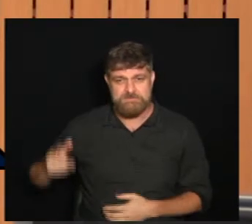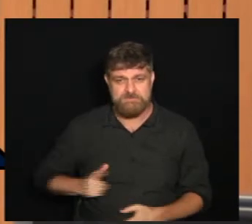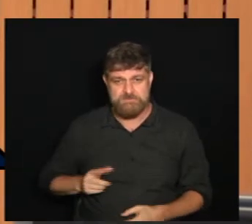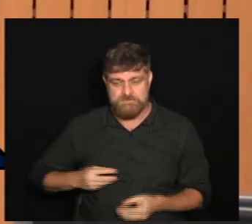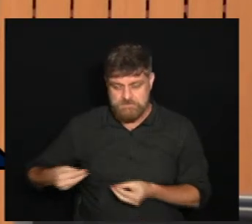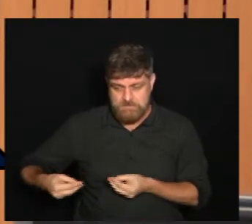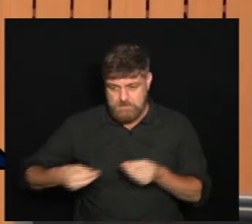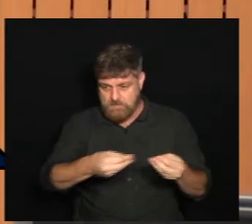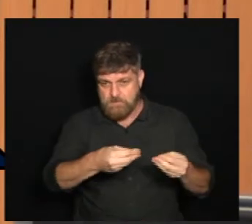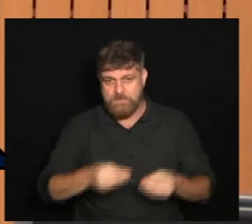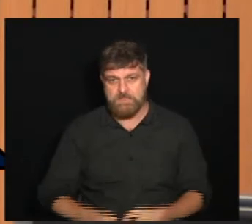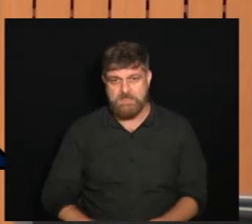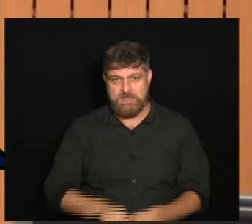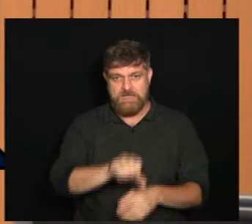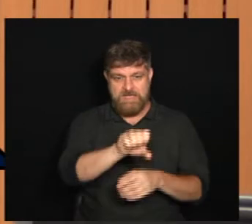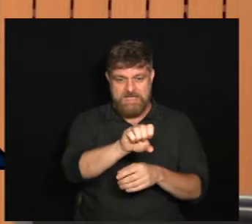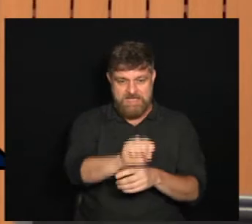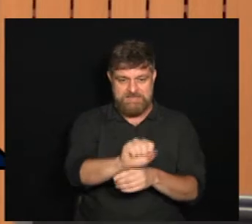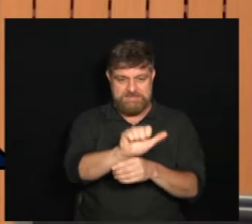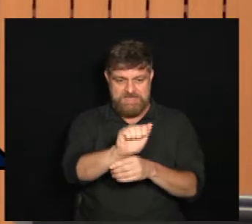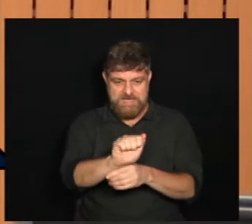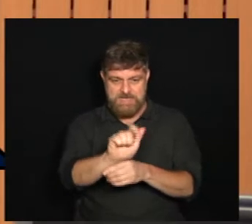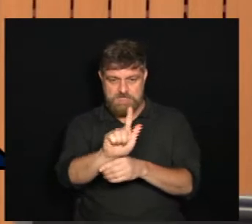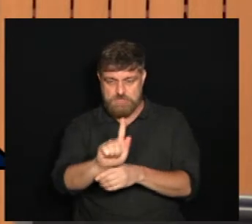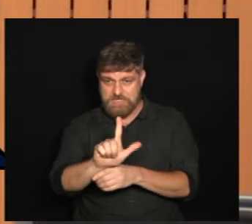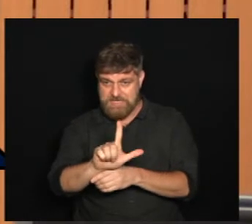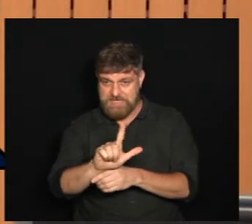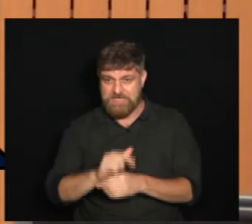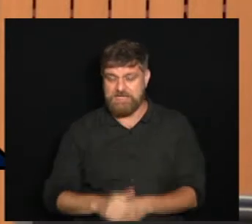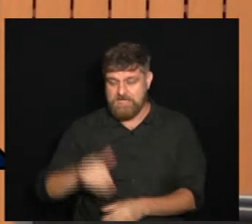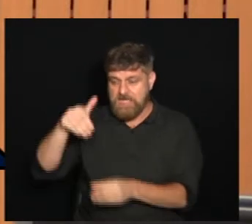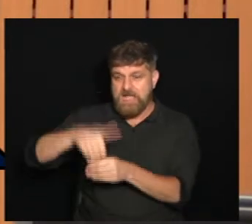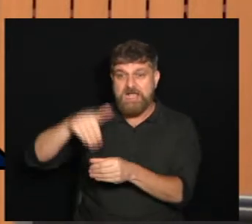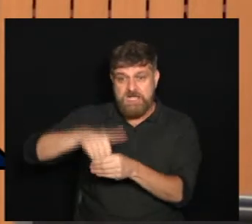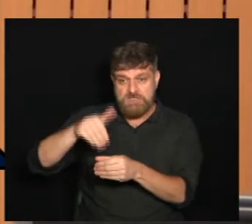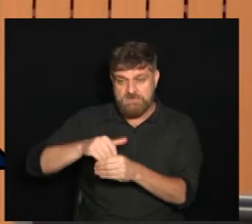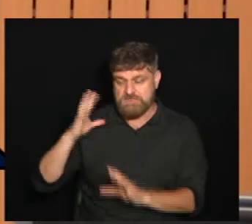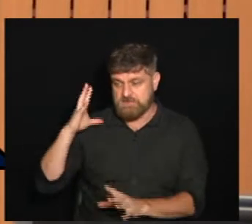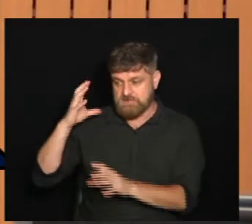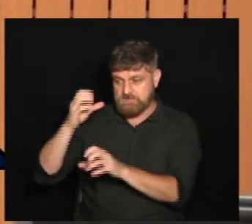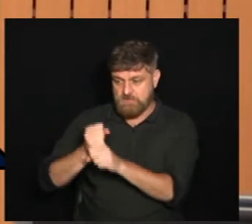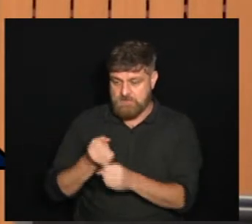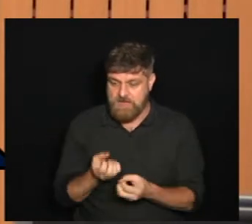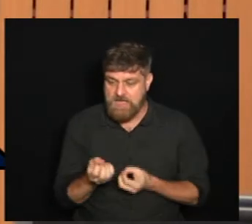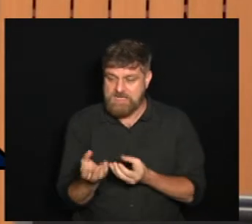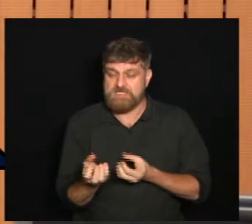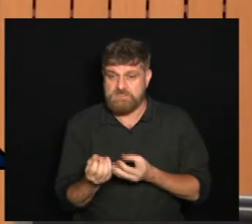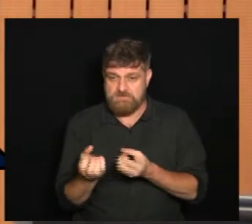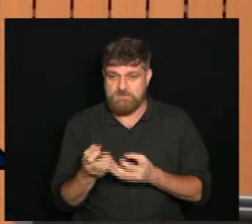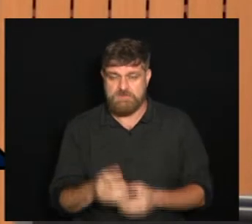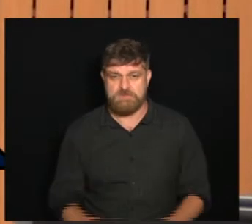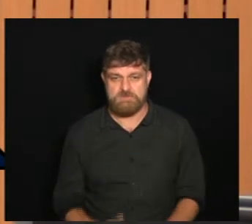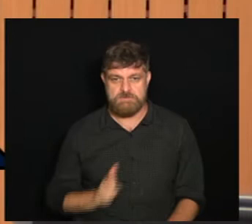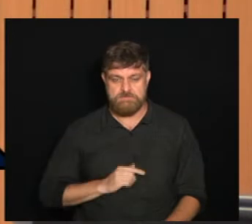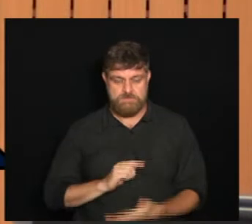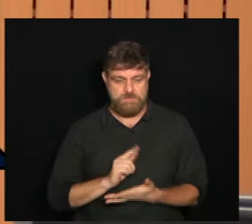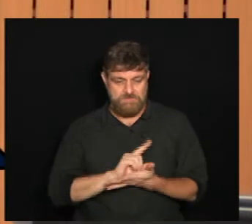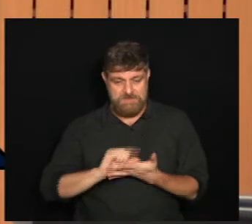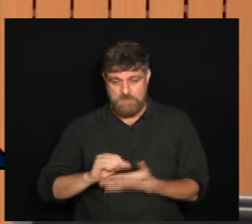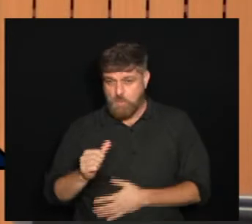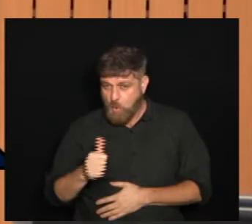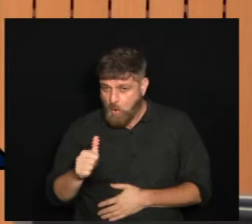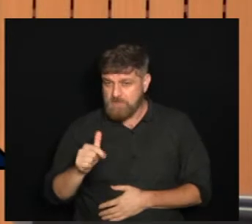SAGL o resultado das votações e demais informações relativas à reunião. Artigo 11.